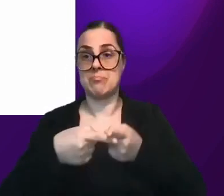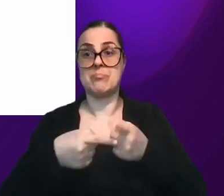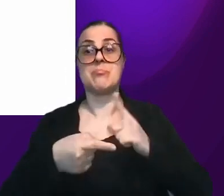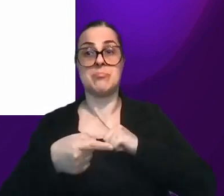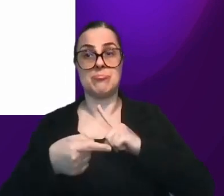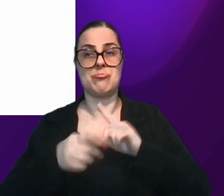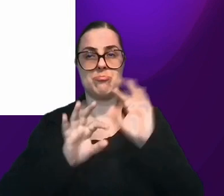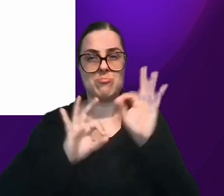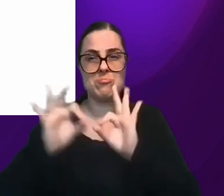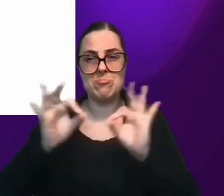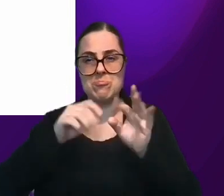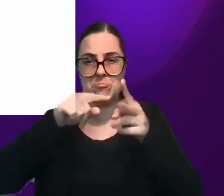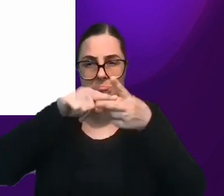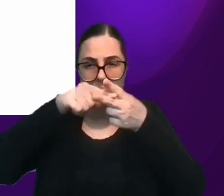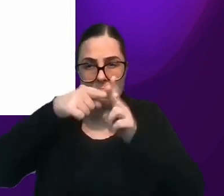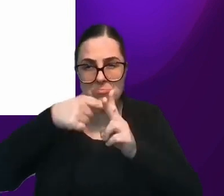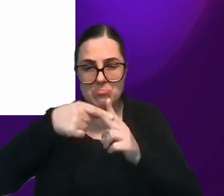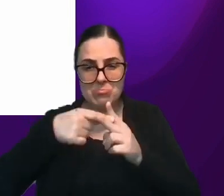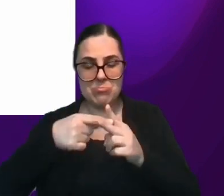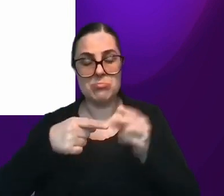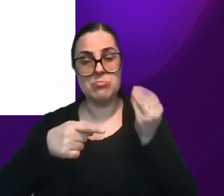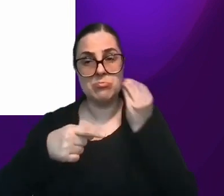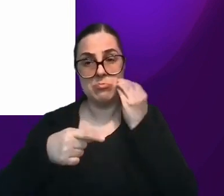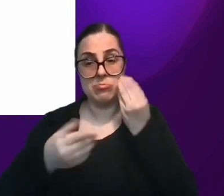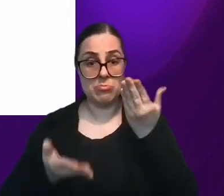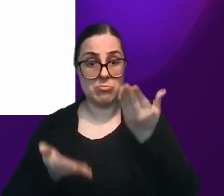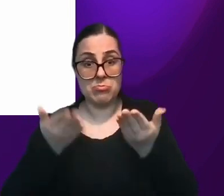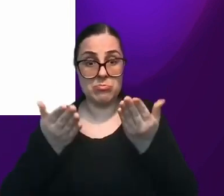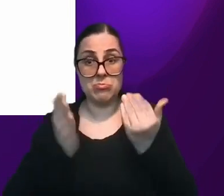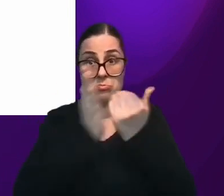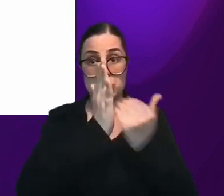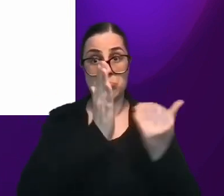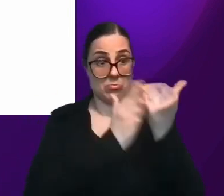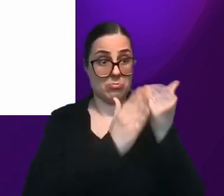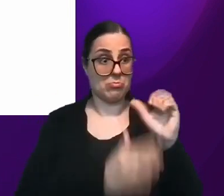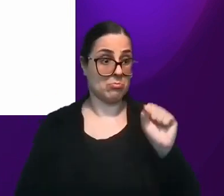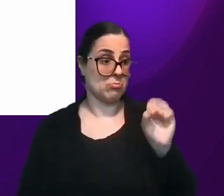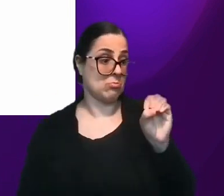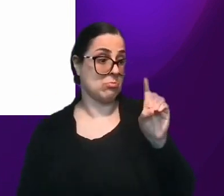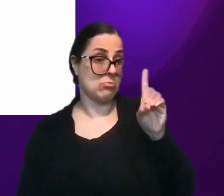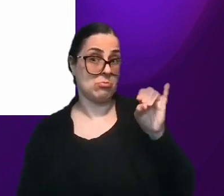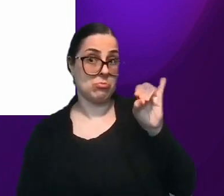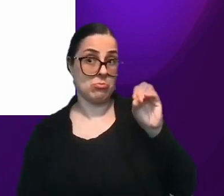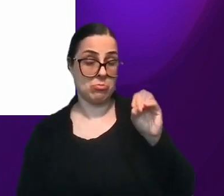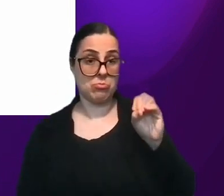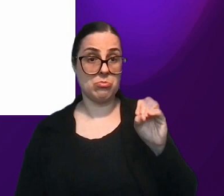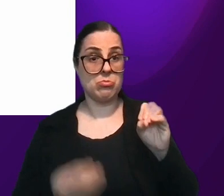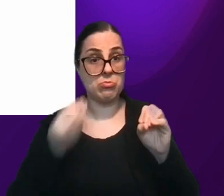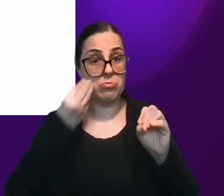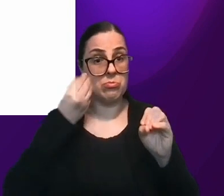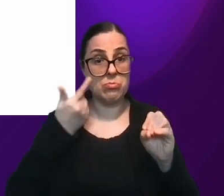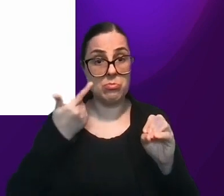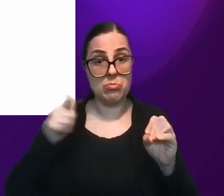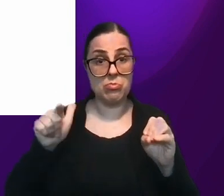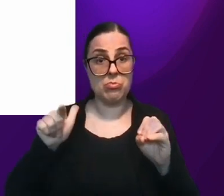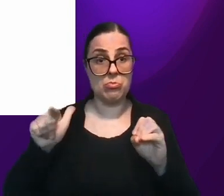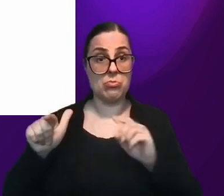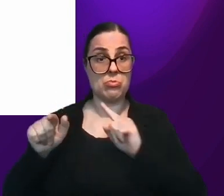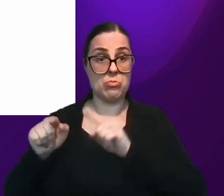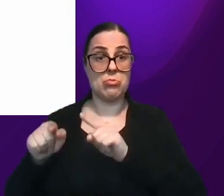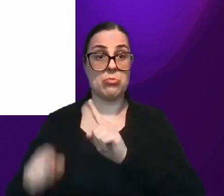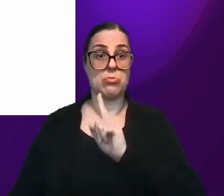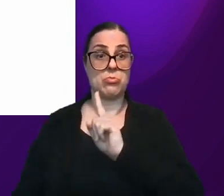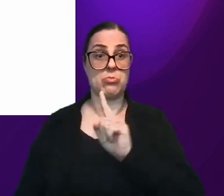dialisato para compensar o excesso de sódio de um sódio com 117 mEq por litro